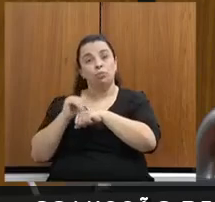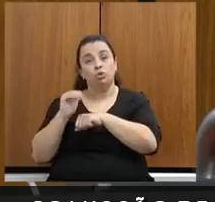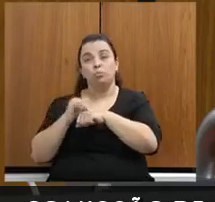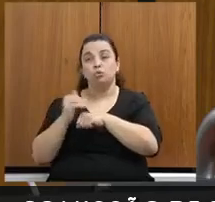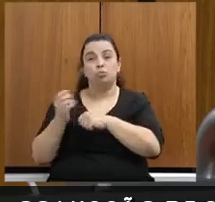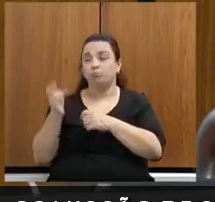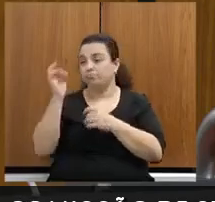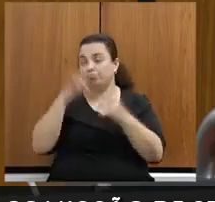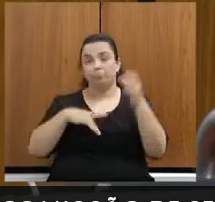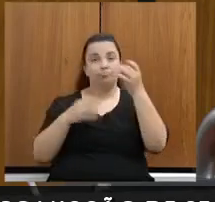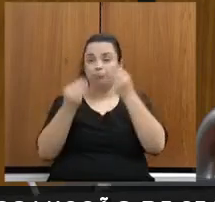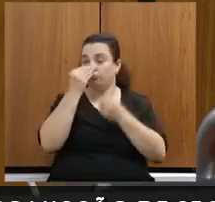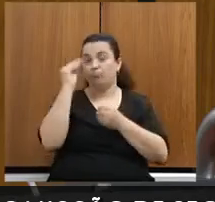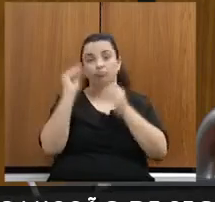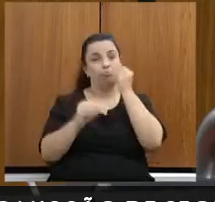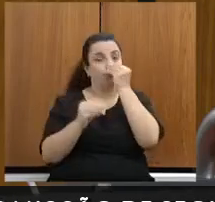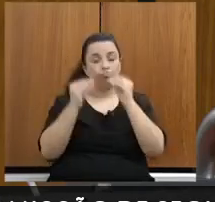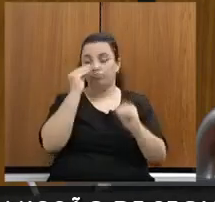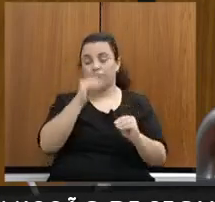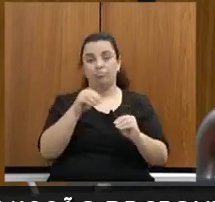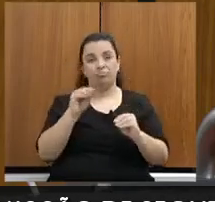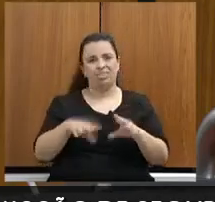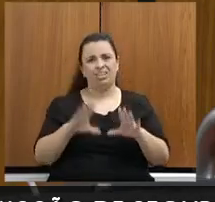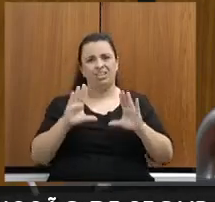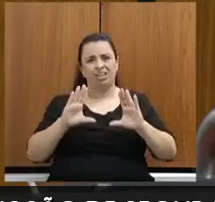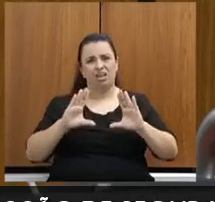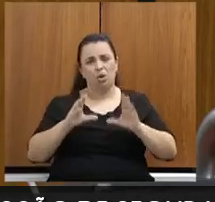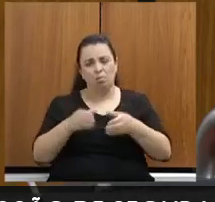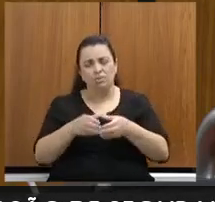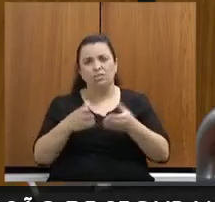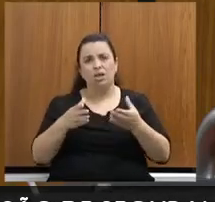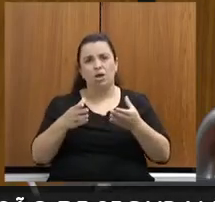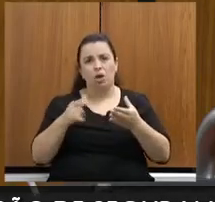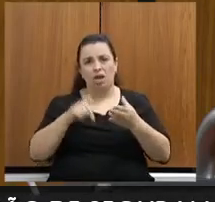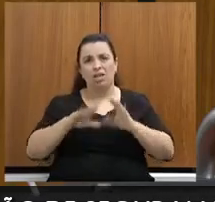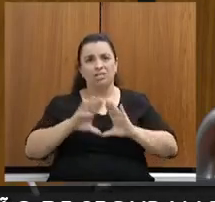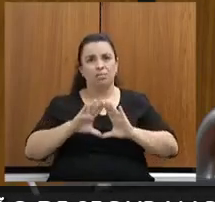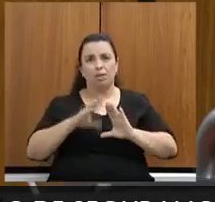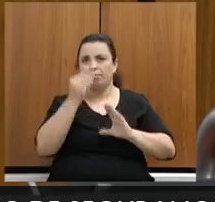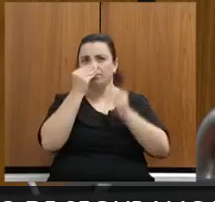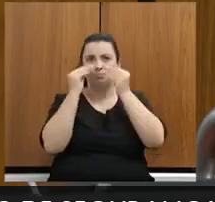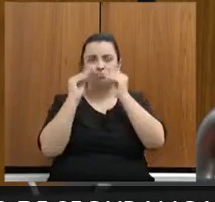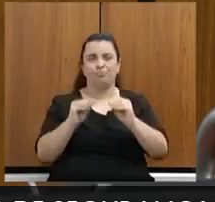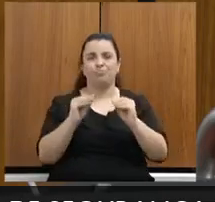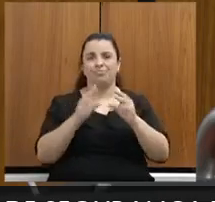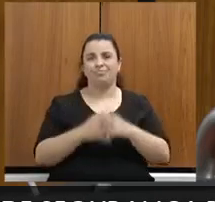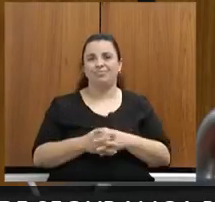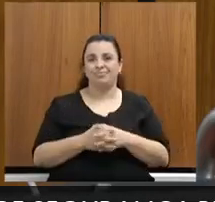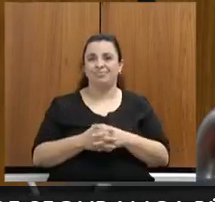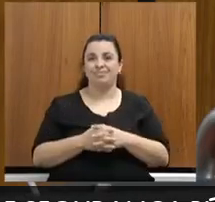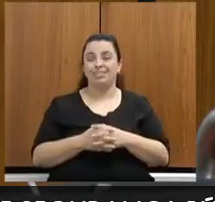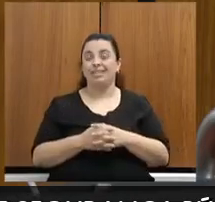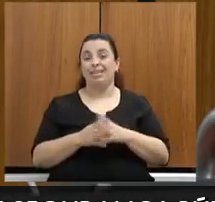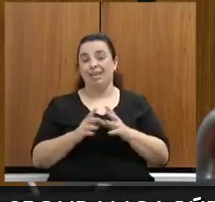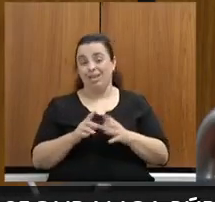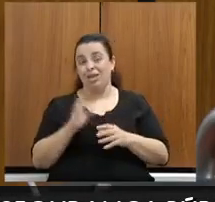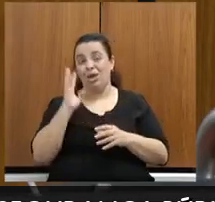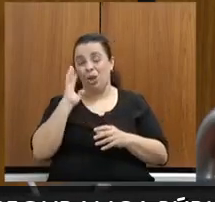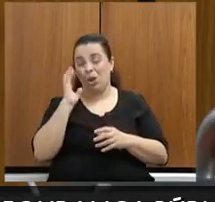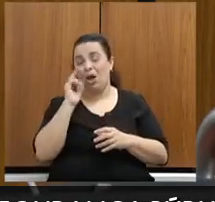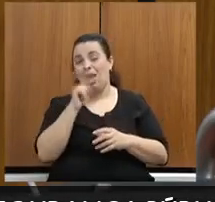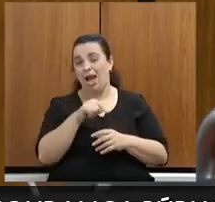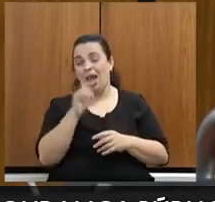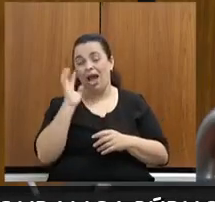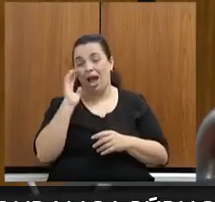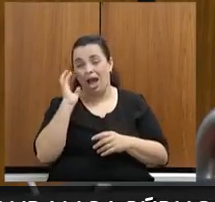respeitar essa comissão de respeitar essa casa E eu tô achando que você não está ficando mas é